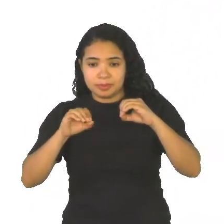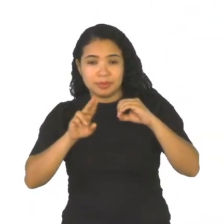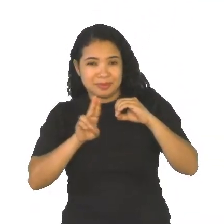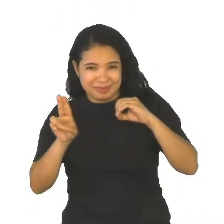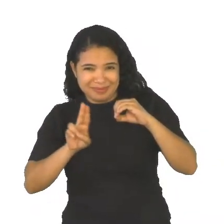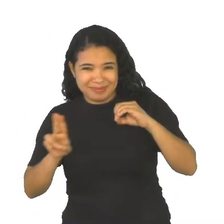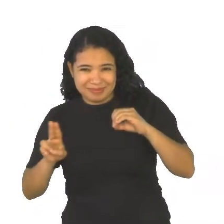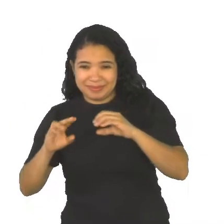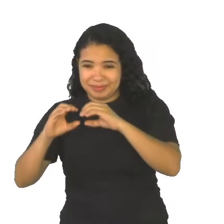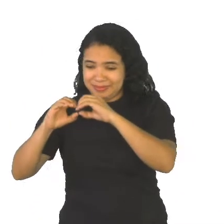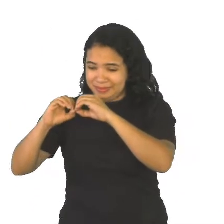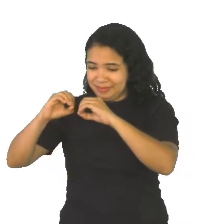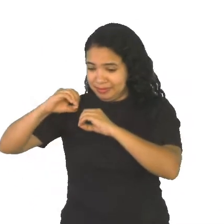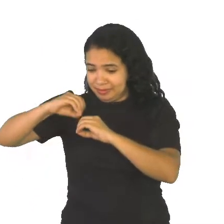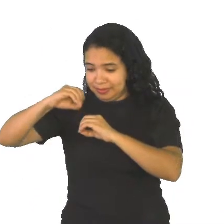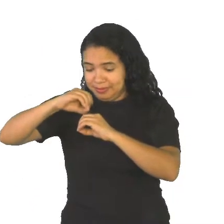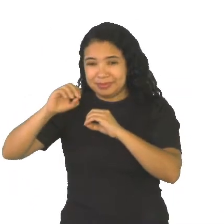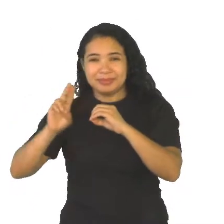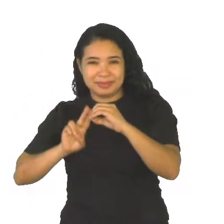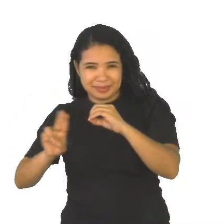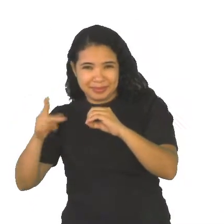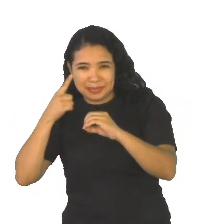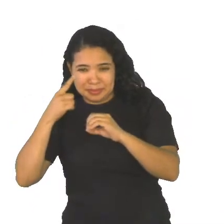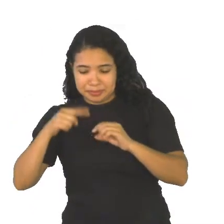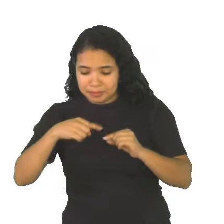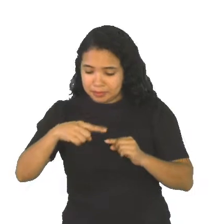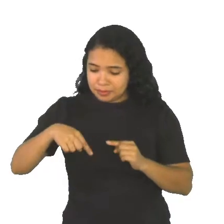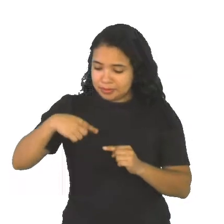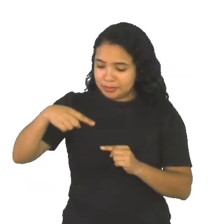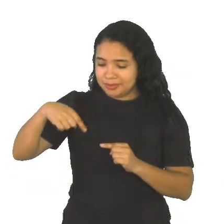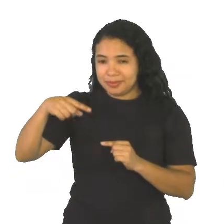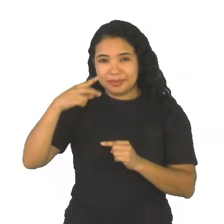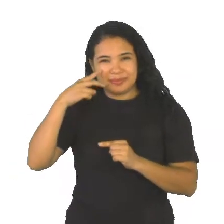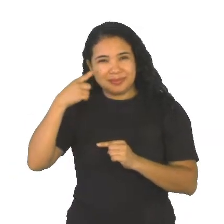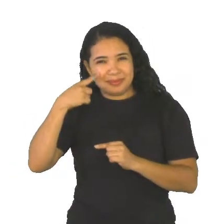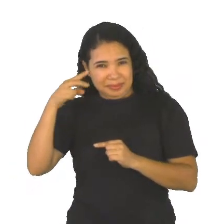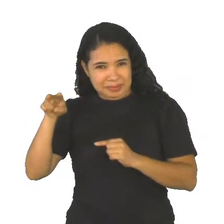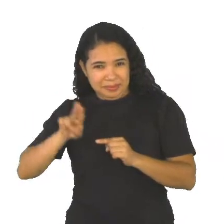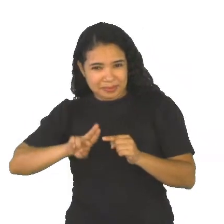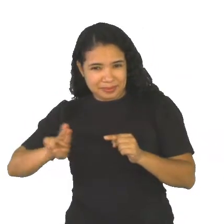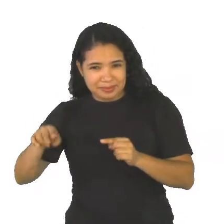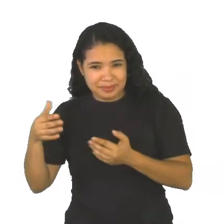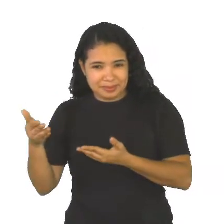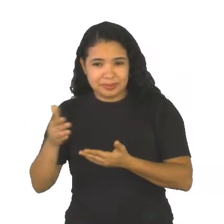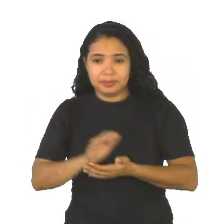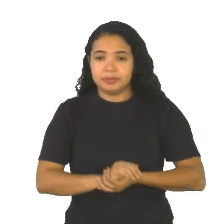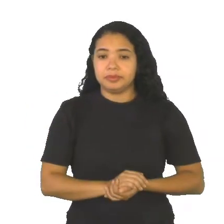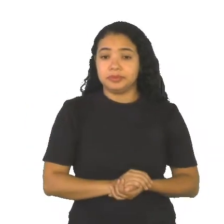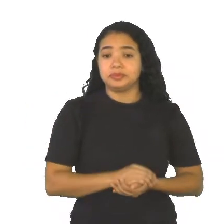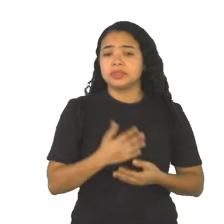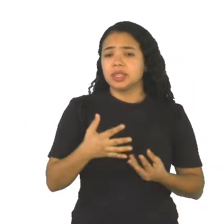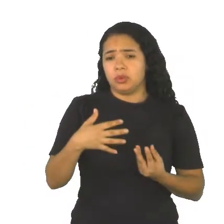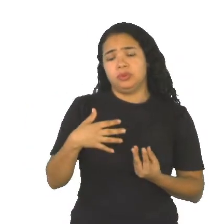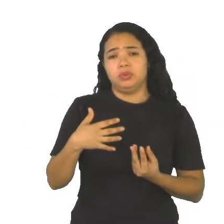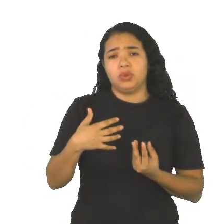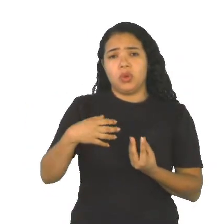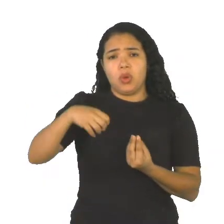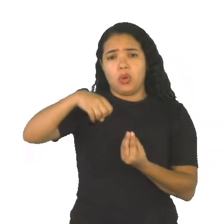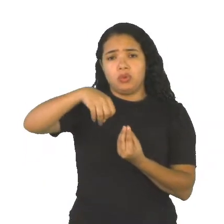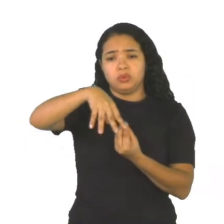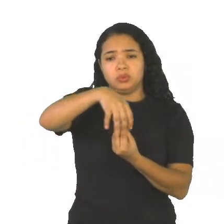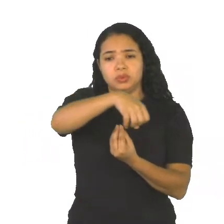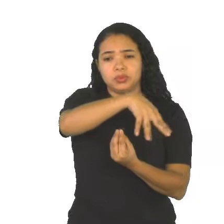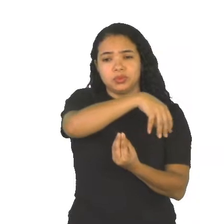as curiosidades sobre os fungos, vamos lá ver? Olha aí na tela de vocês aparecendo as curiosidades. Os fungos possuem um reino só